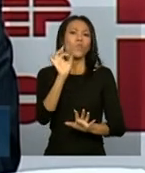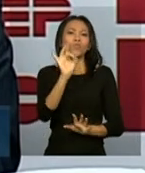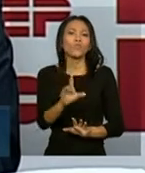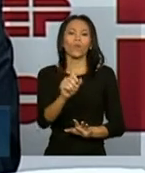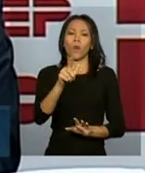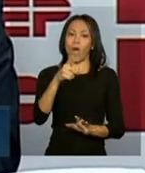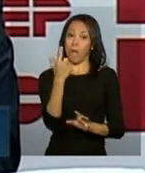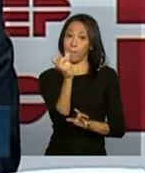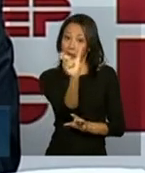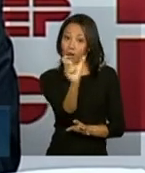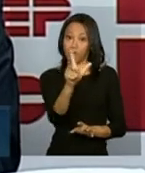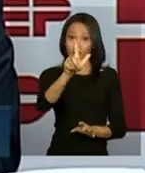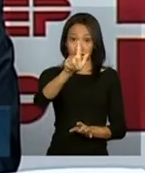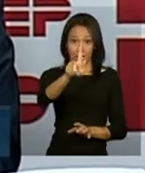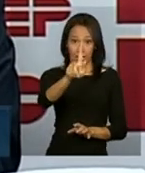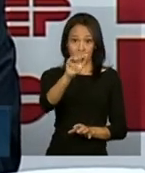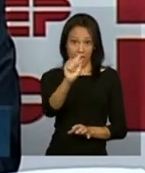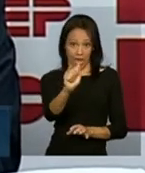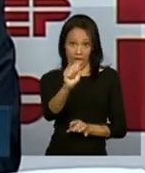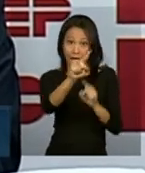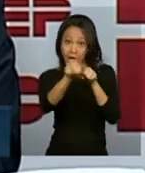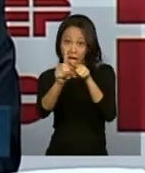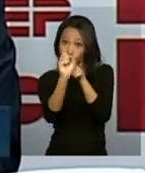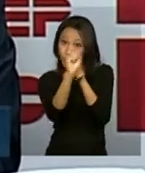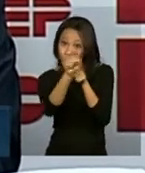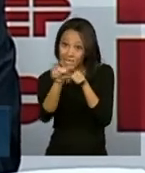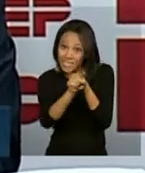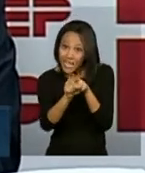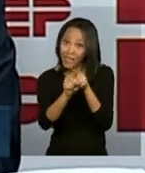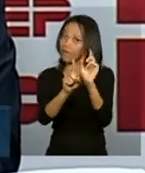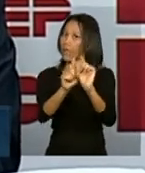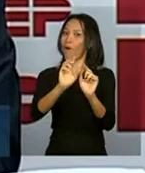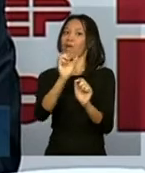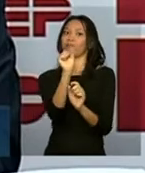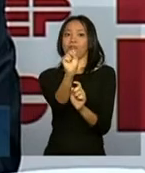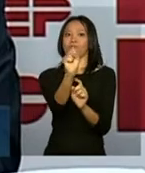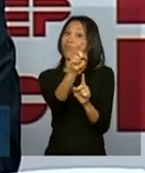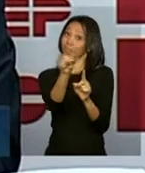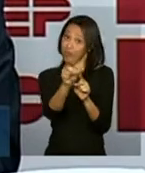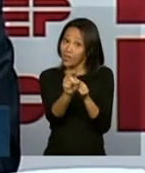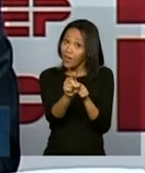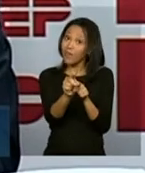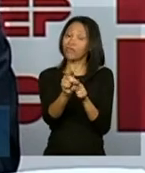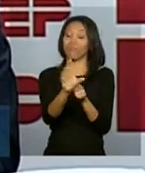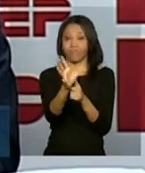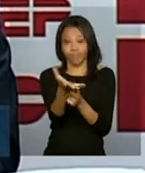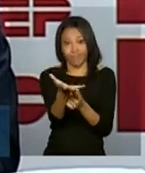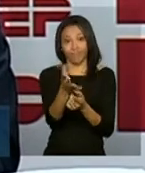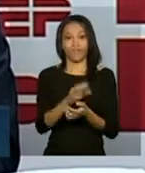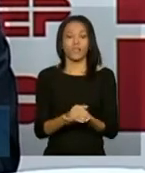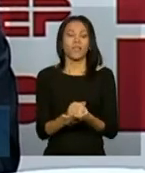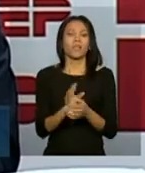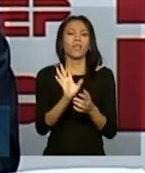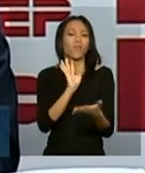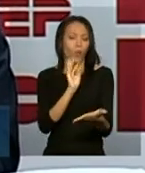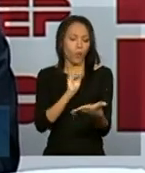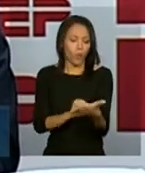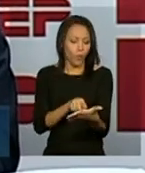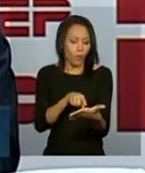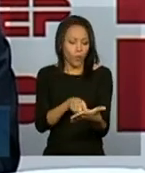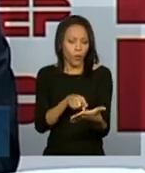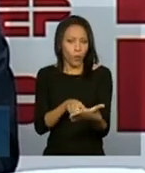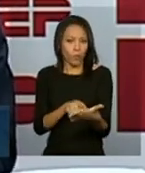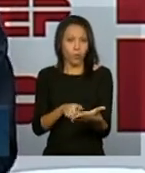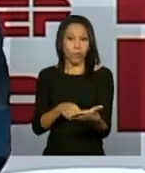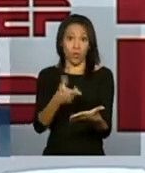gasolina estava com Z, que era dentro de uma expressão que é mencionada supostamente por ser um